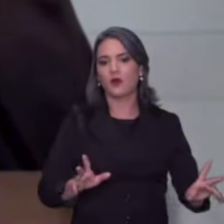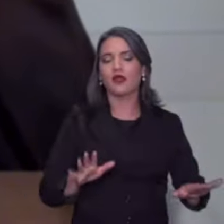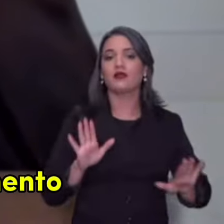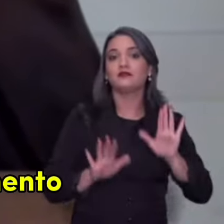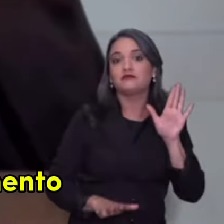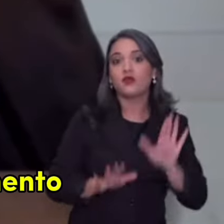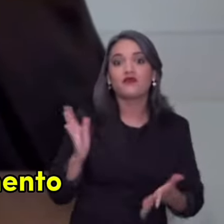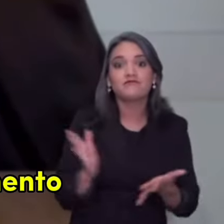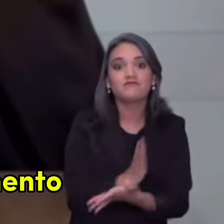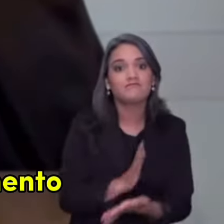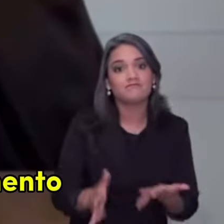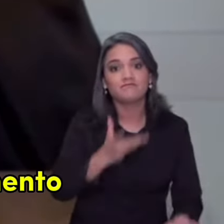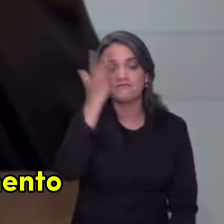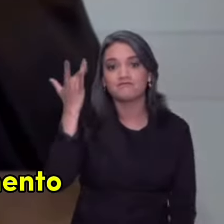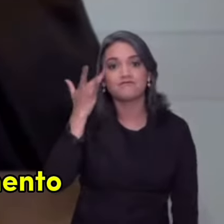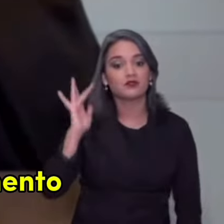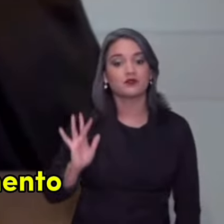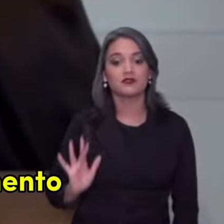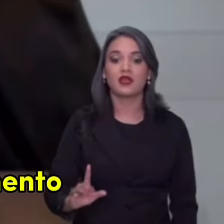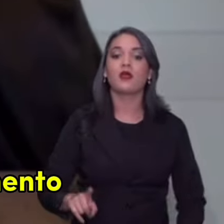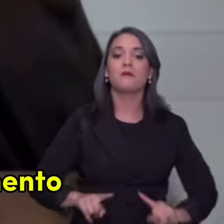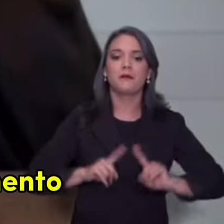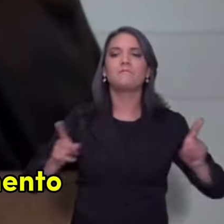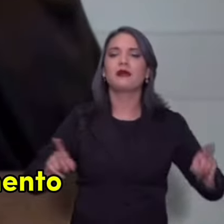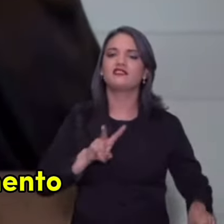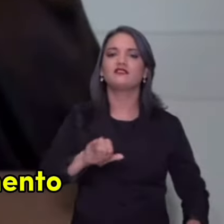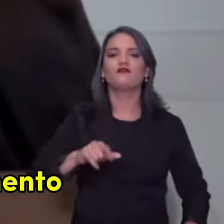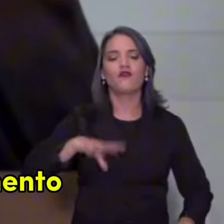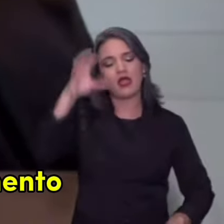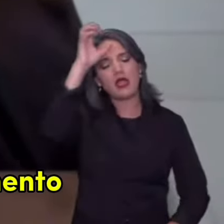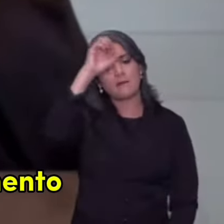saibam, mas passaram a aprender e